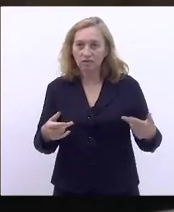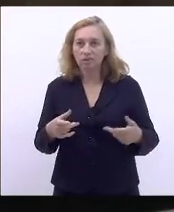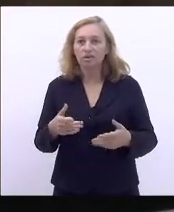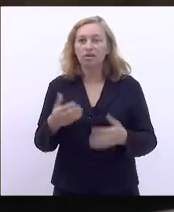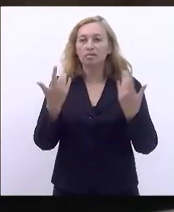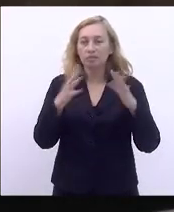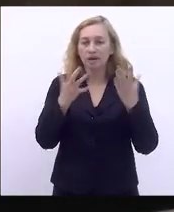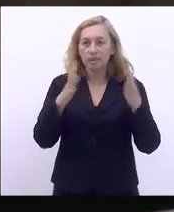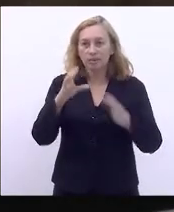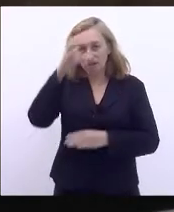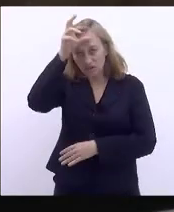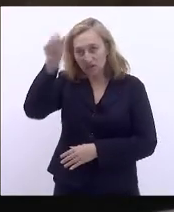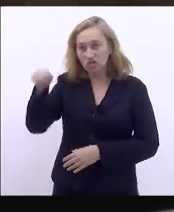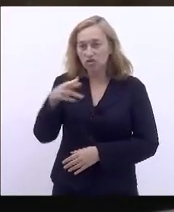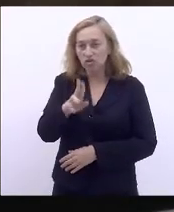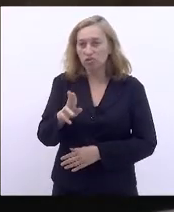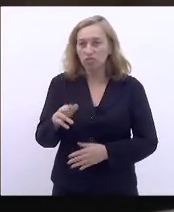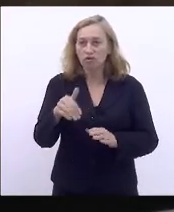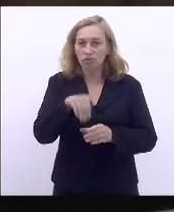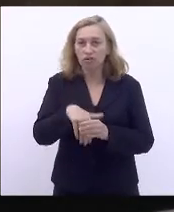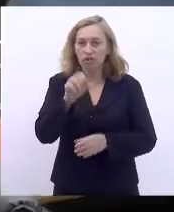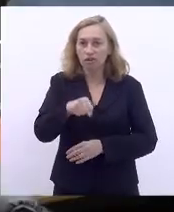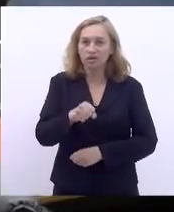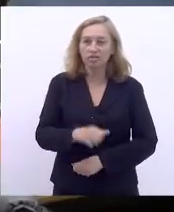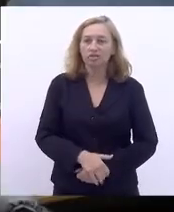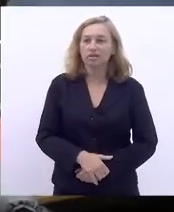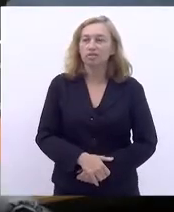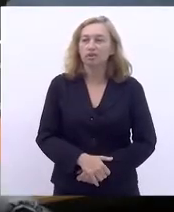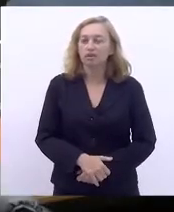Tia Ju, o voto é favorável.